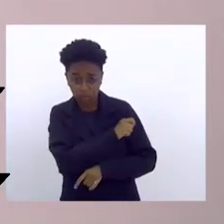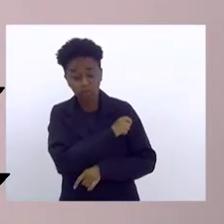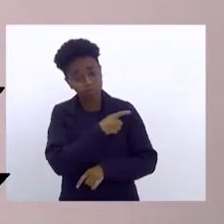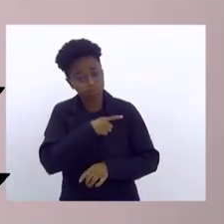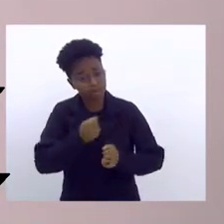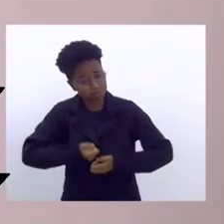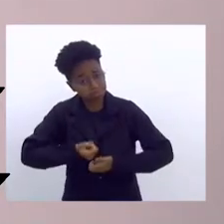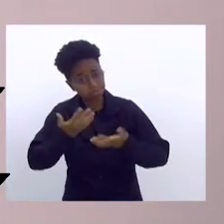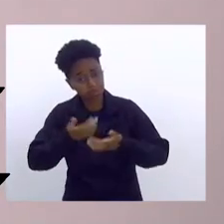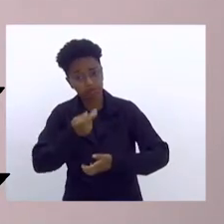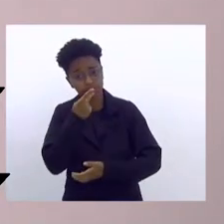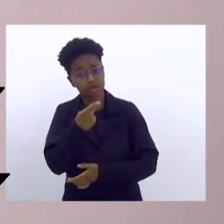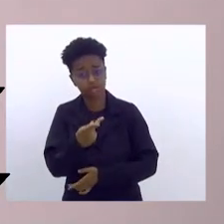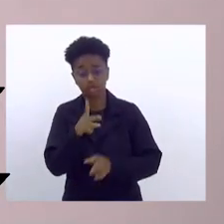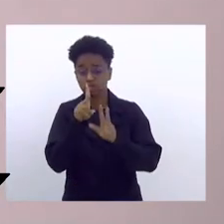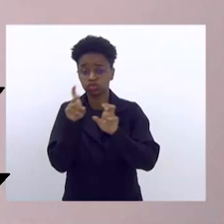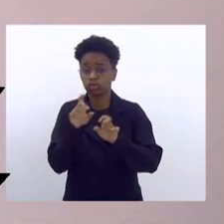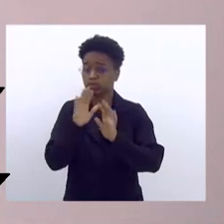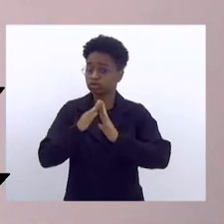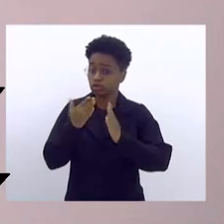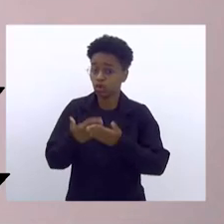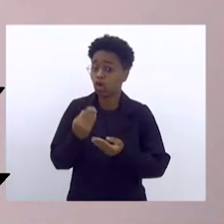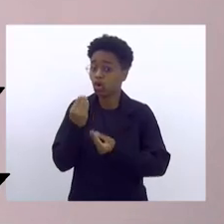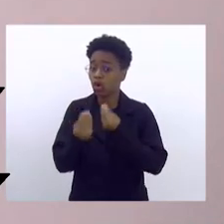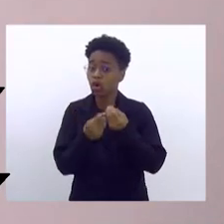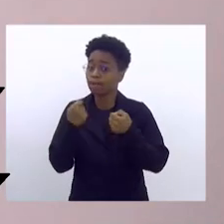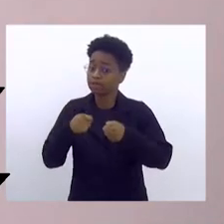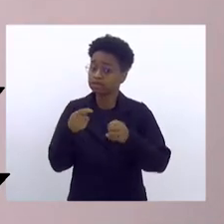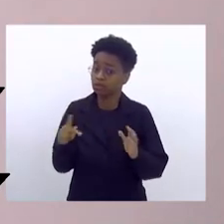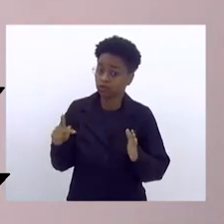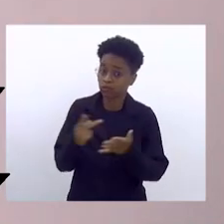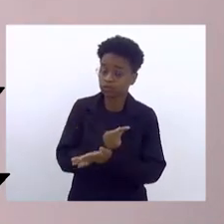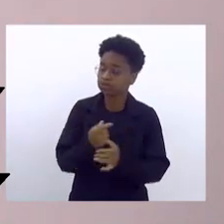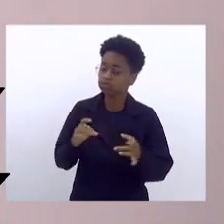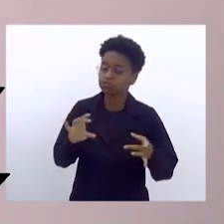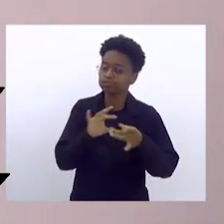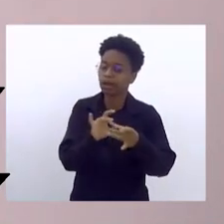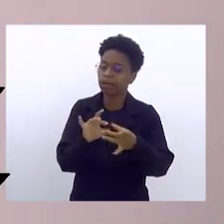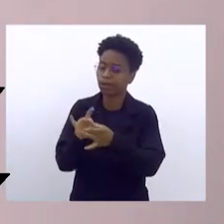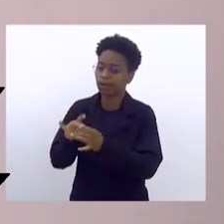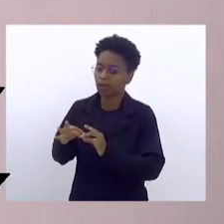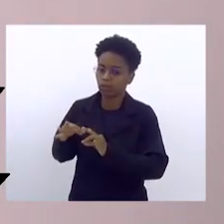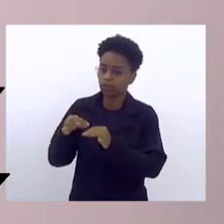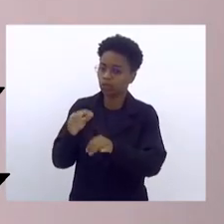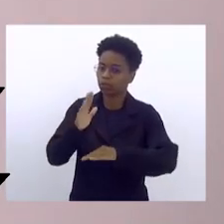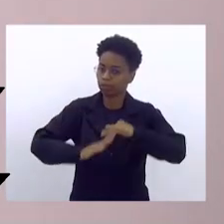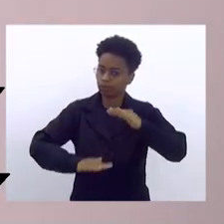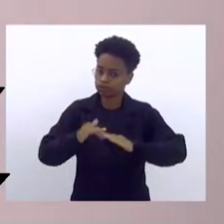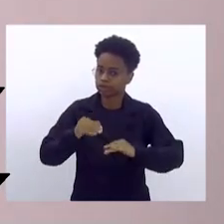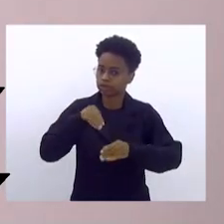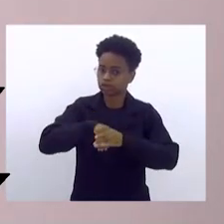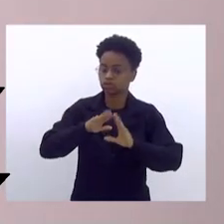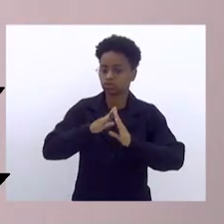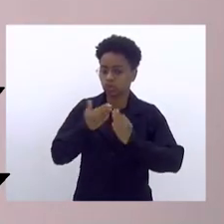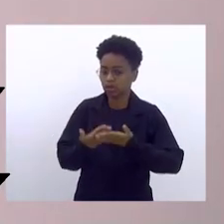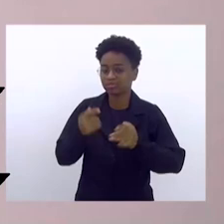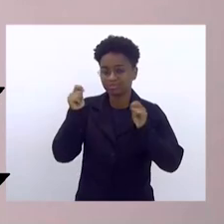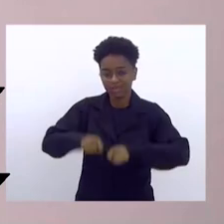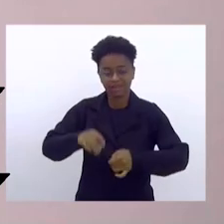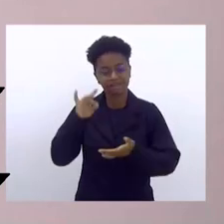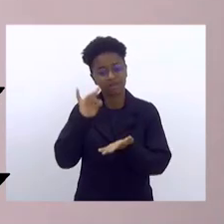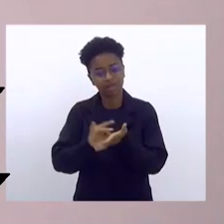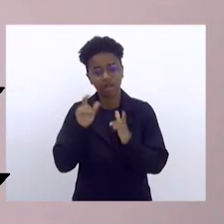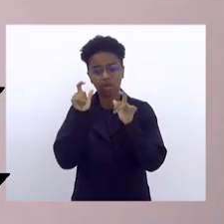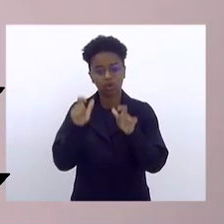a escola como a escola deve se fazer junto com todos os trabalhadores da escola para que seja um lugar